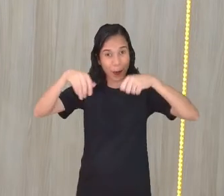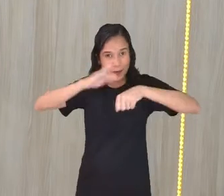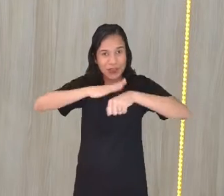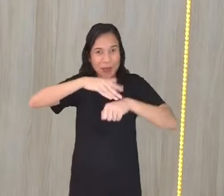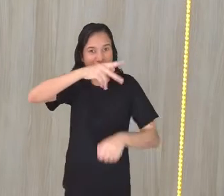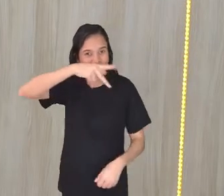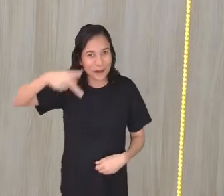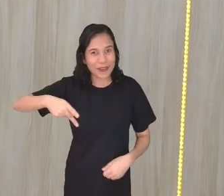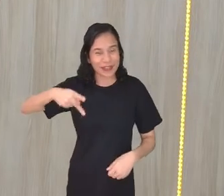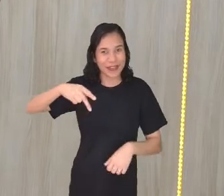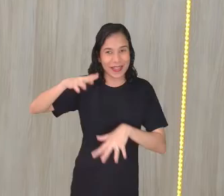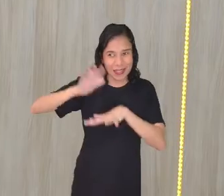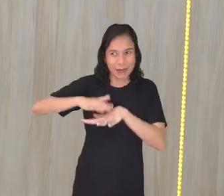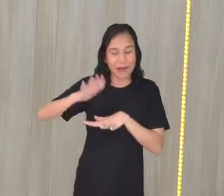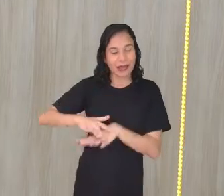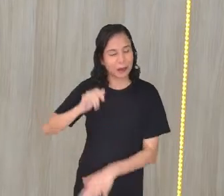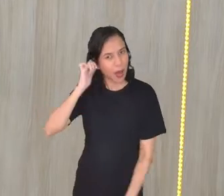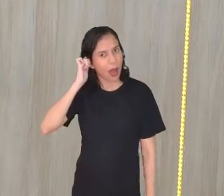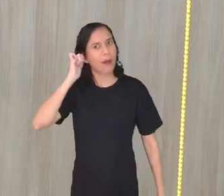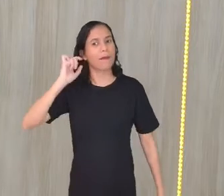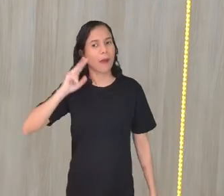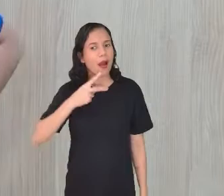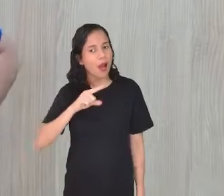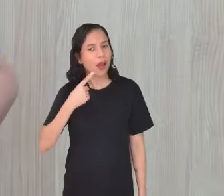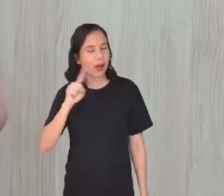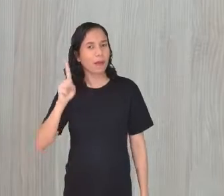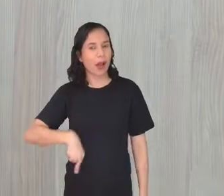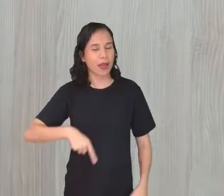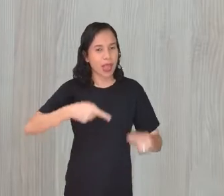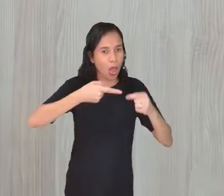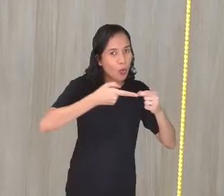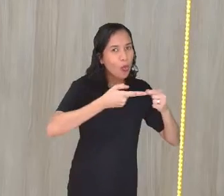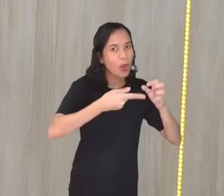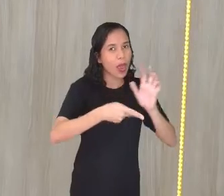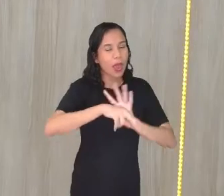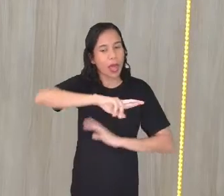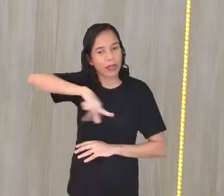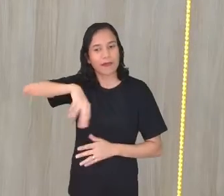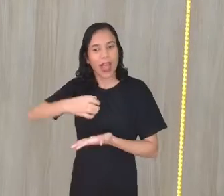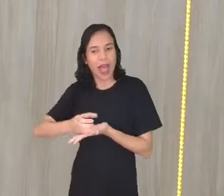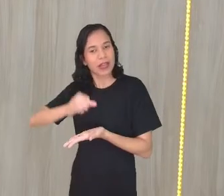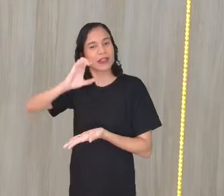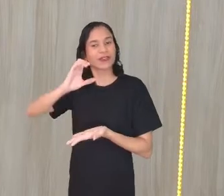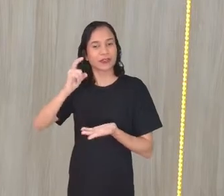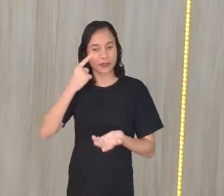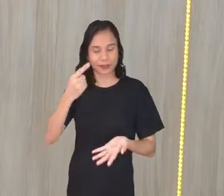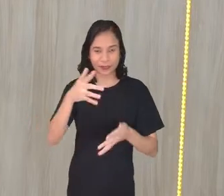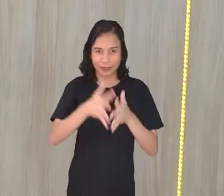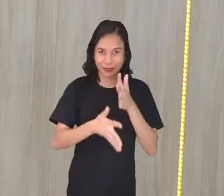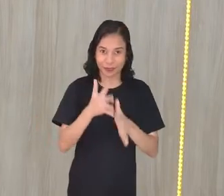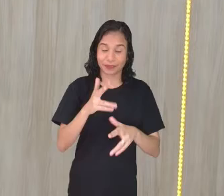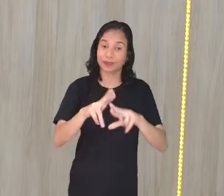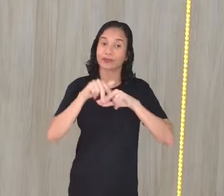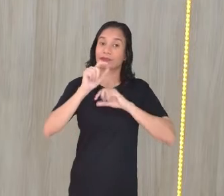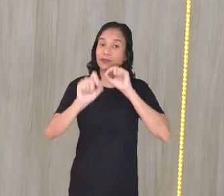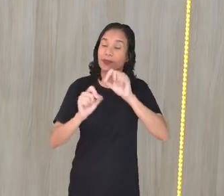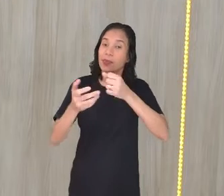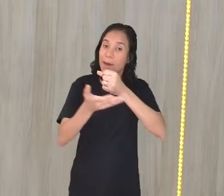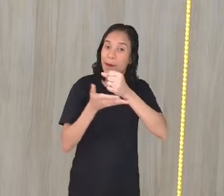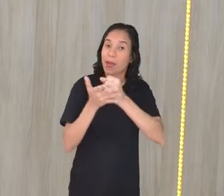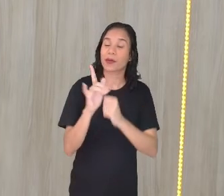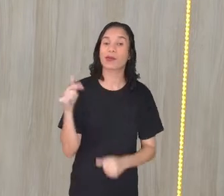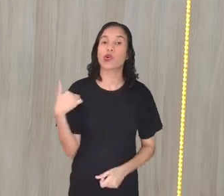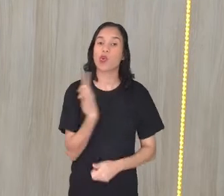matemática para puxar suas orelhas, porque xícara para colher realmente prejudica a receita. Ó, então, basicamente, a gente